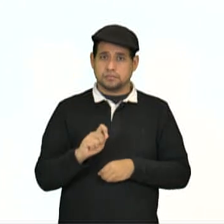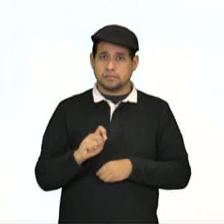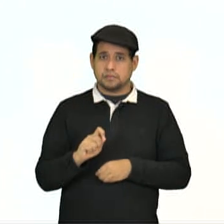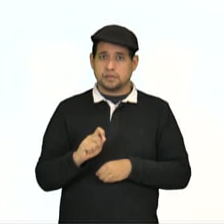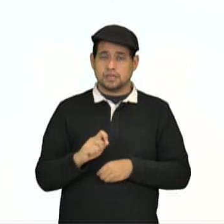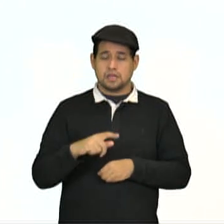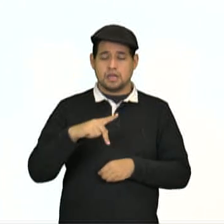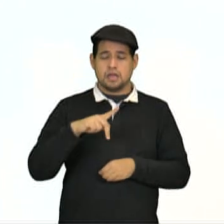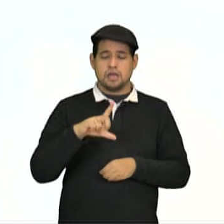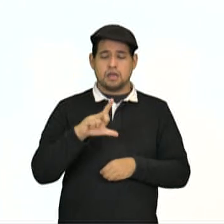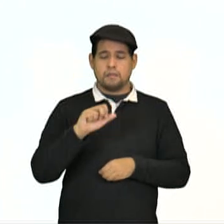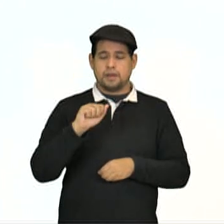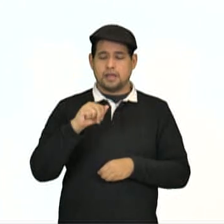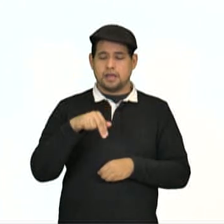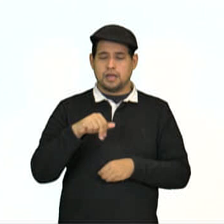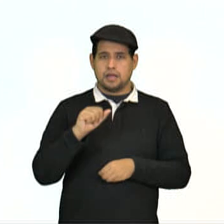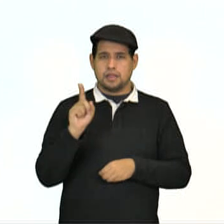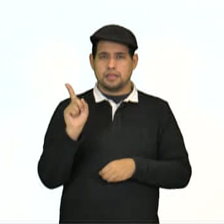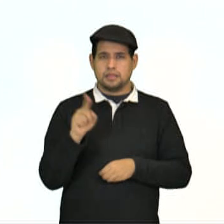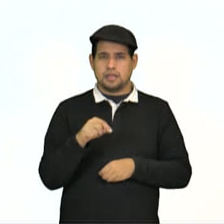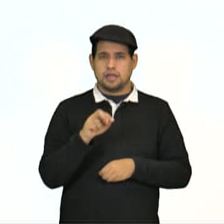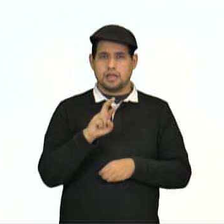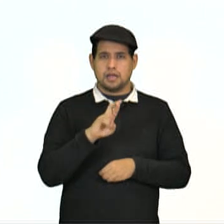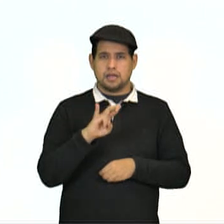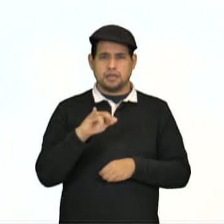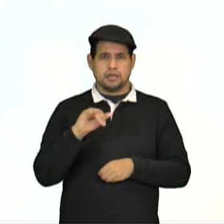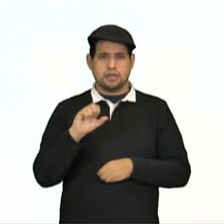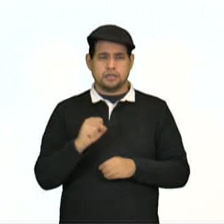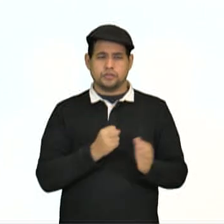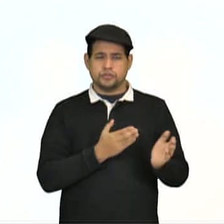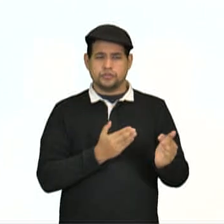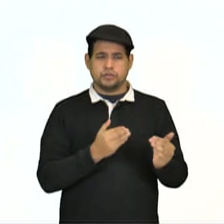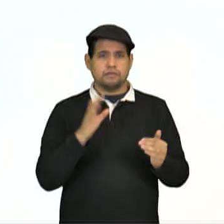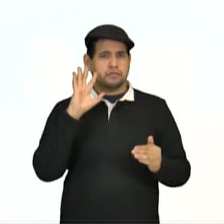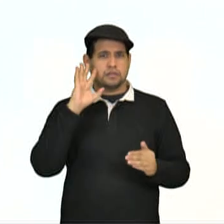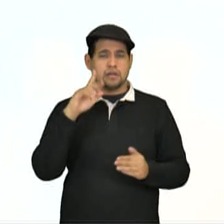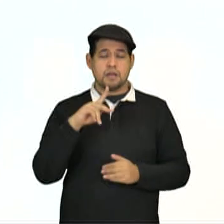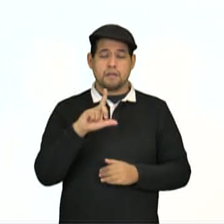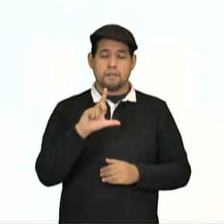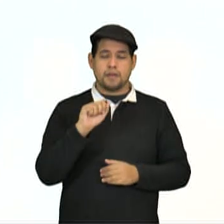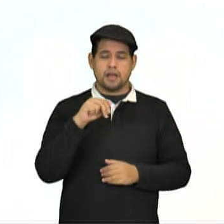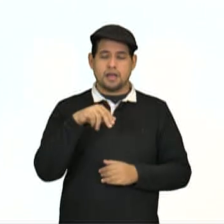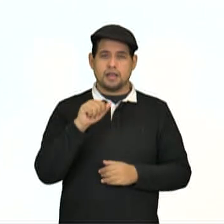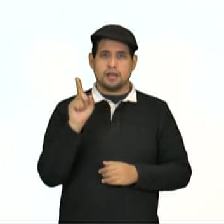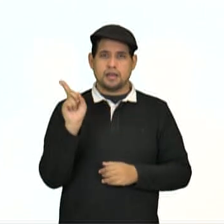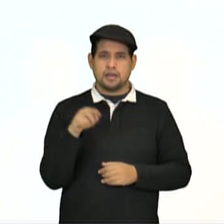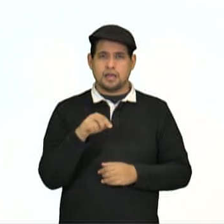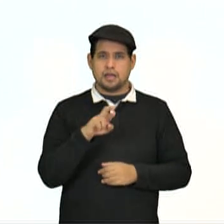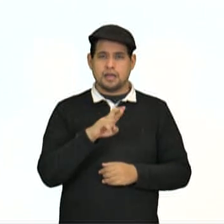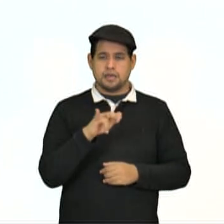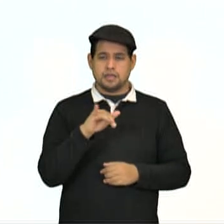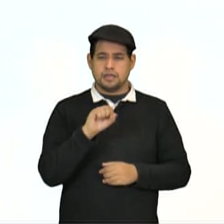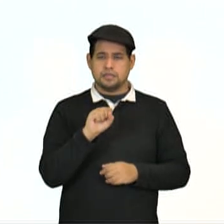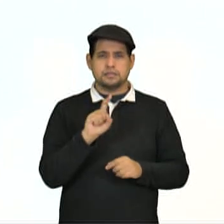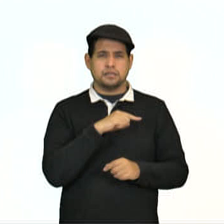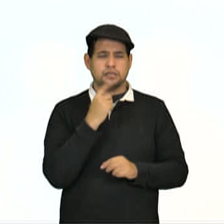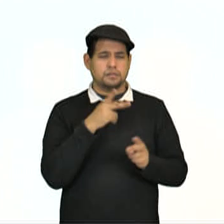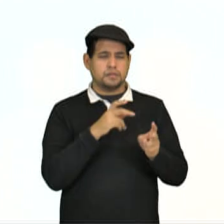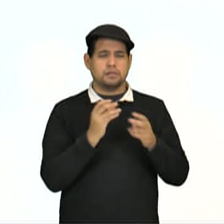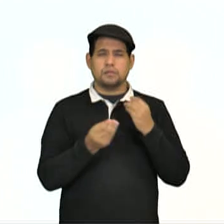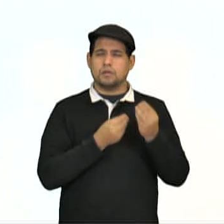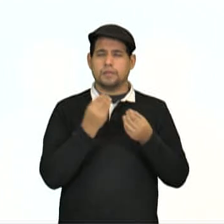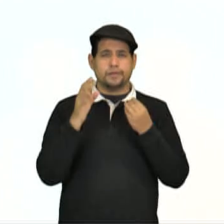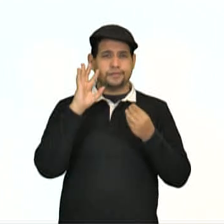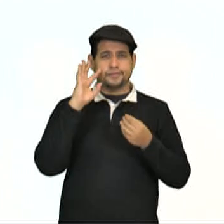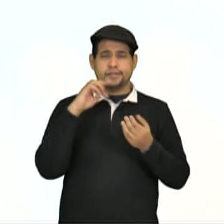As planárias jovens, exatamente. O embrião vai se transformar em planárias jovens. Então, aqui a gente vê como funciona. Então,